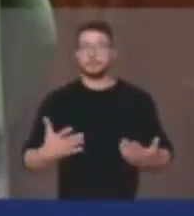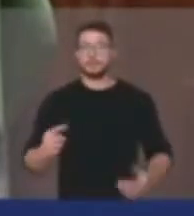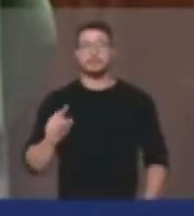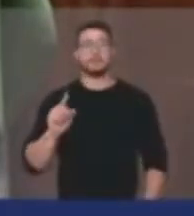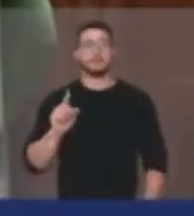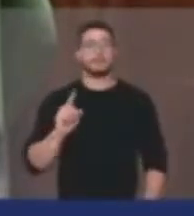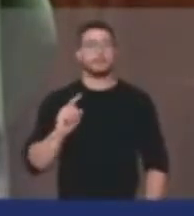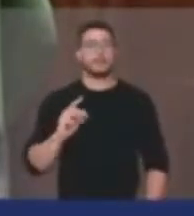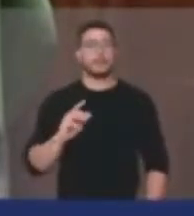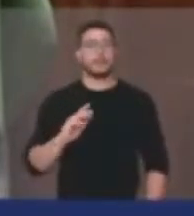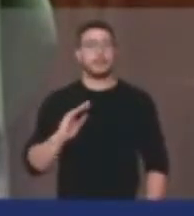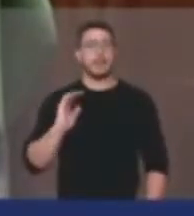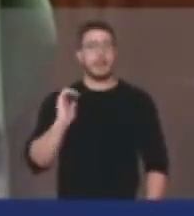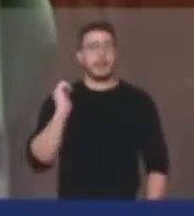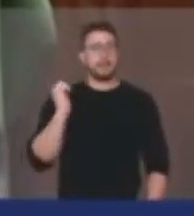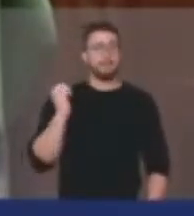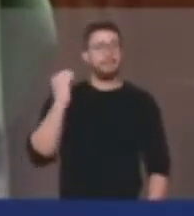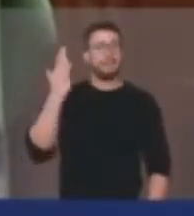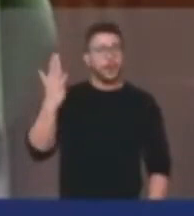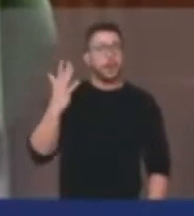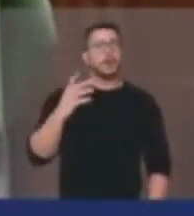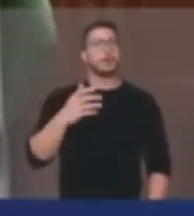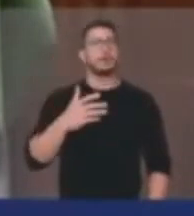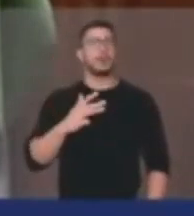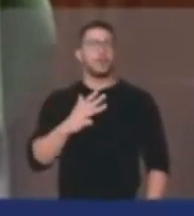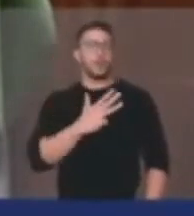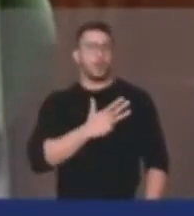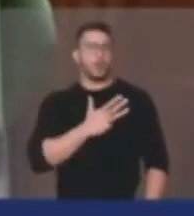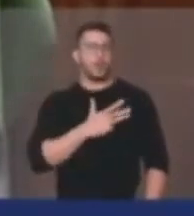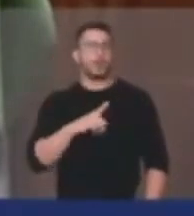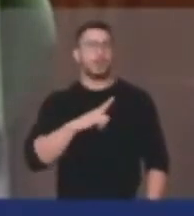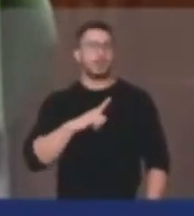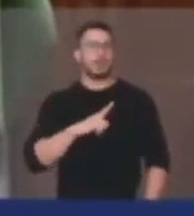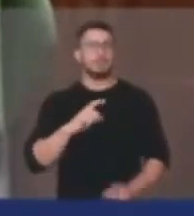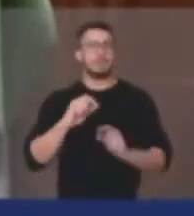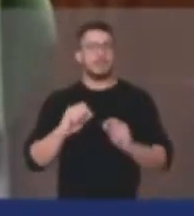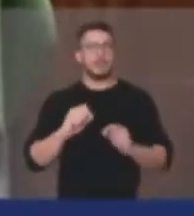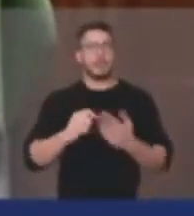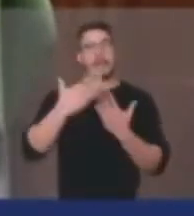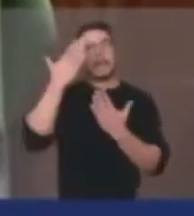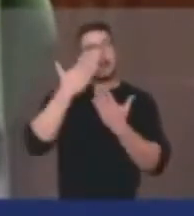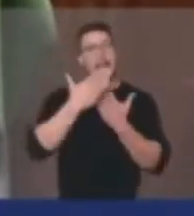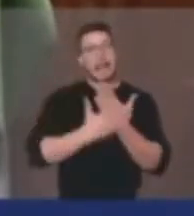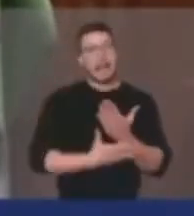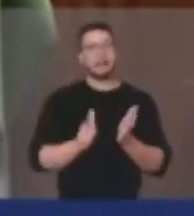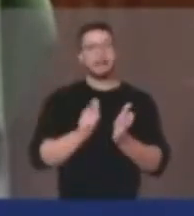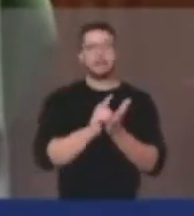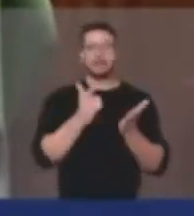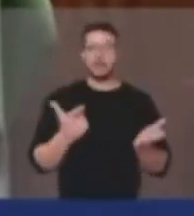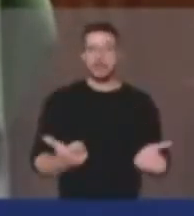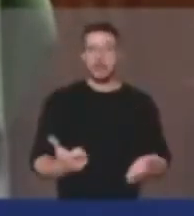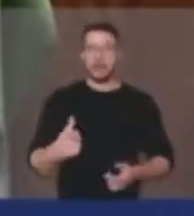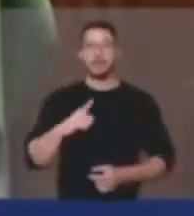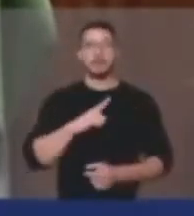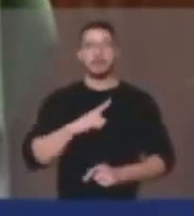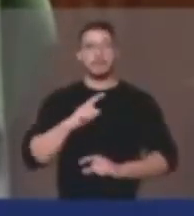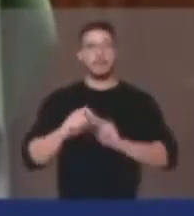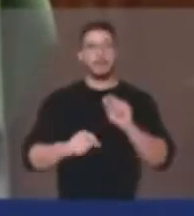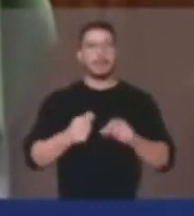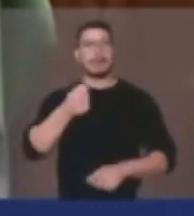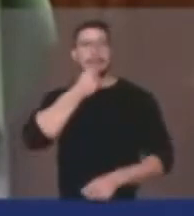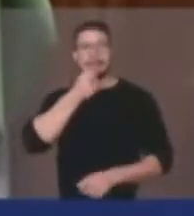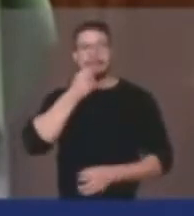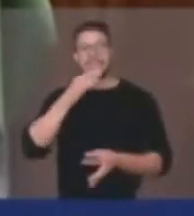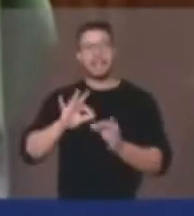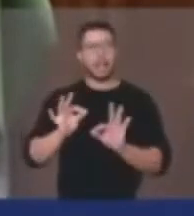El País, que dá longas entrevistas ao Le Monde, que recebe um tratamento de chefe de Estado por onde passa, mas que aqui